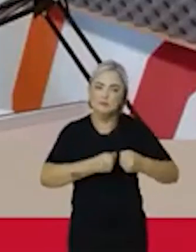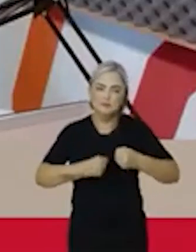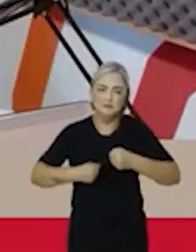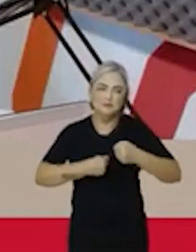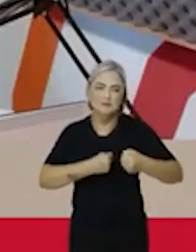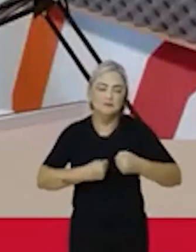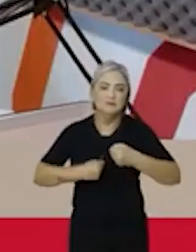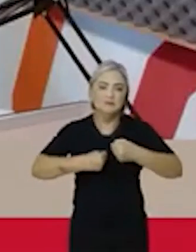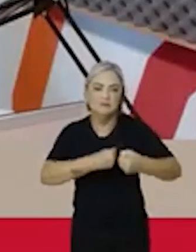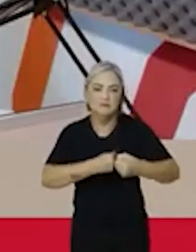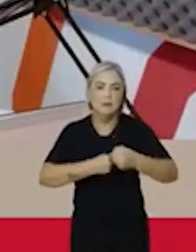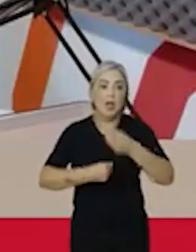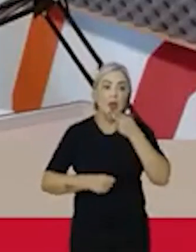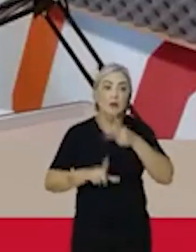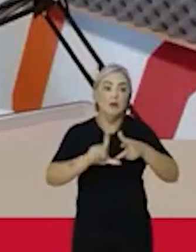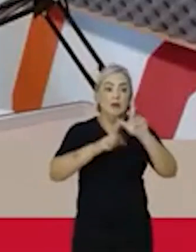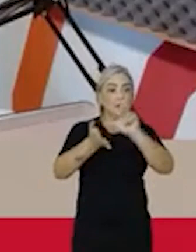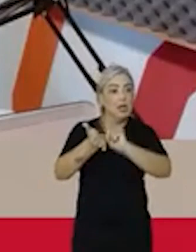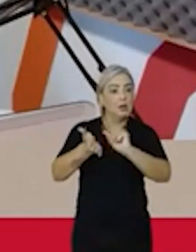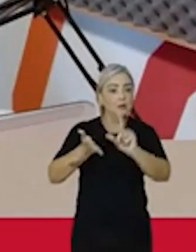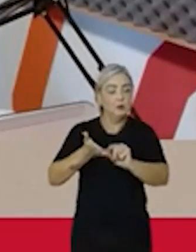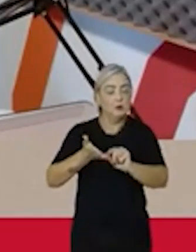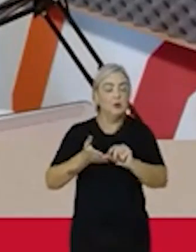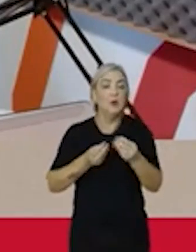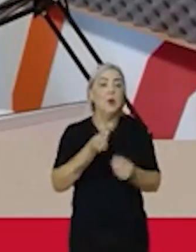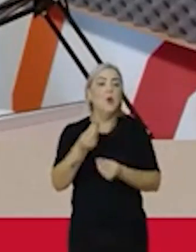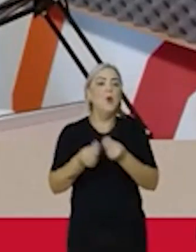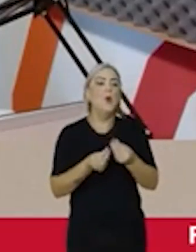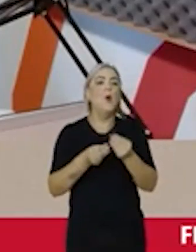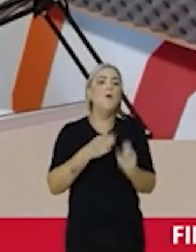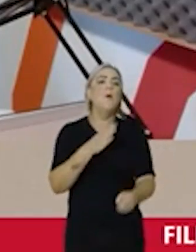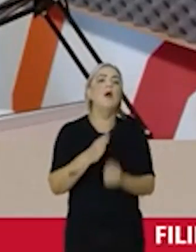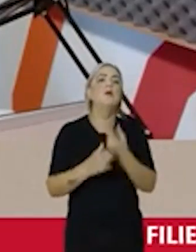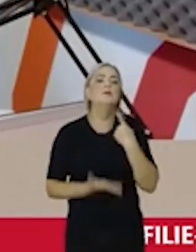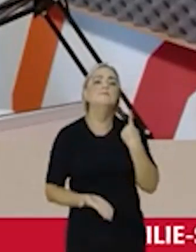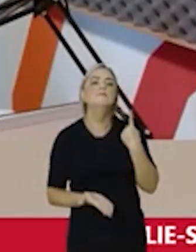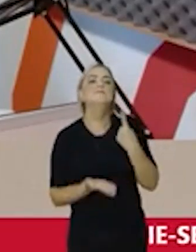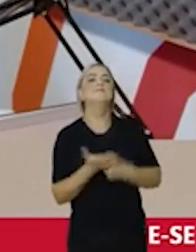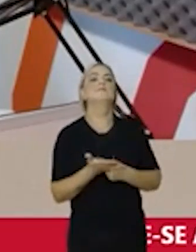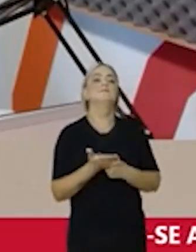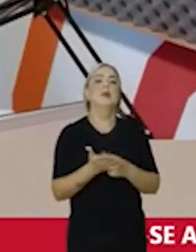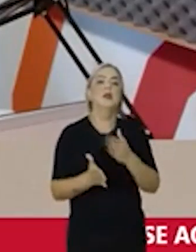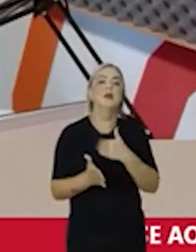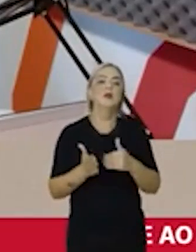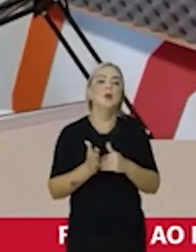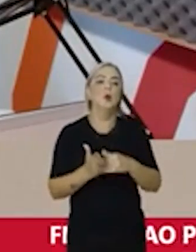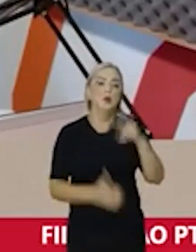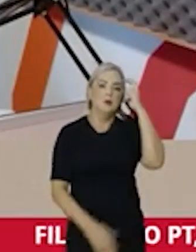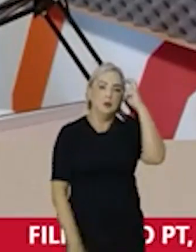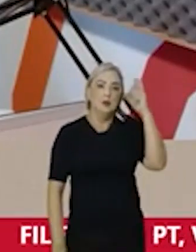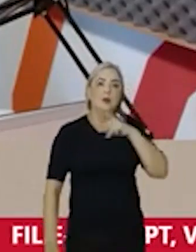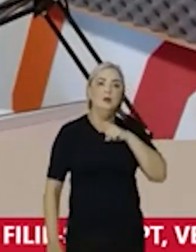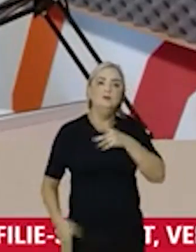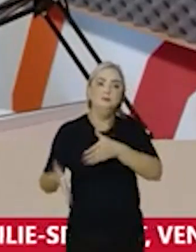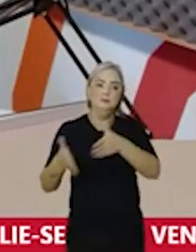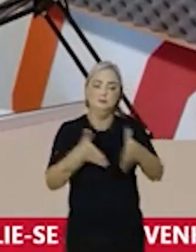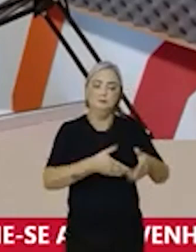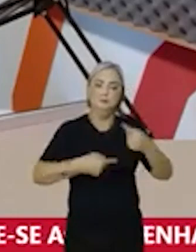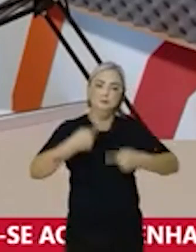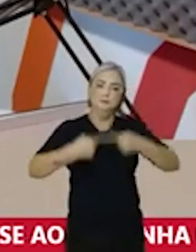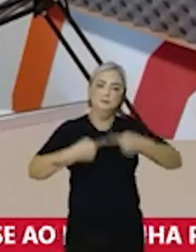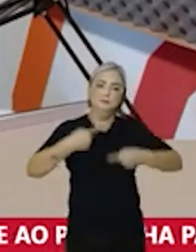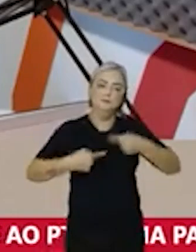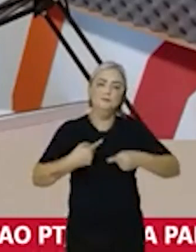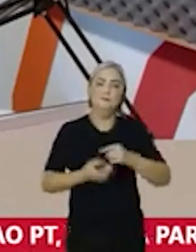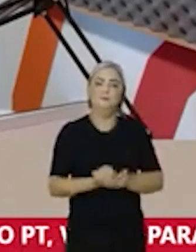tanto nas suas falas, nos seus artigos. Como deve acontecer esse pacto em torno da cultura? Quem tem que participar desse debate,